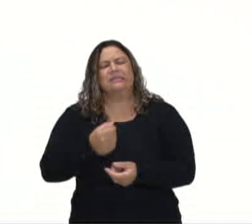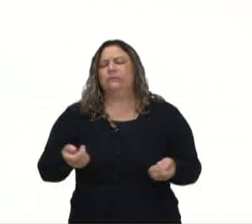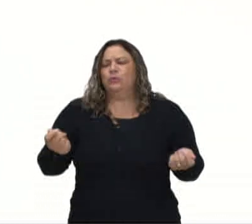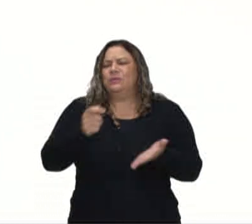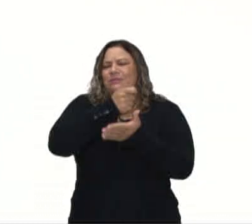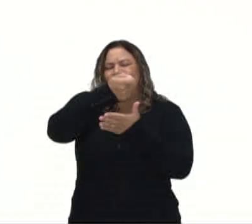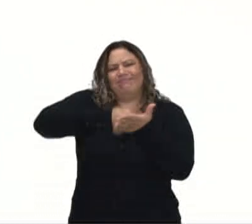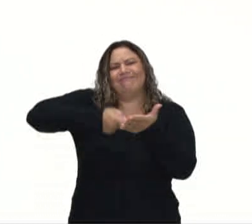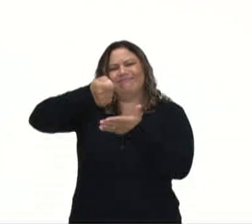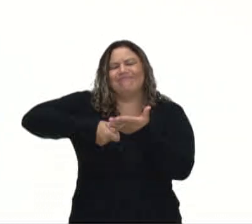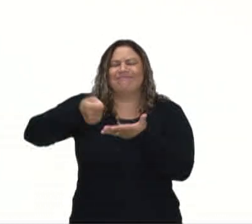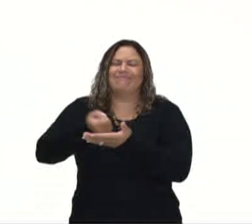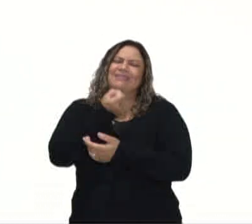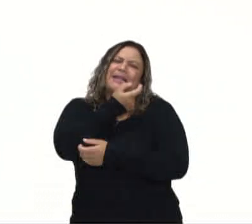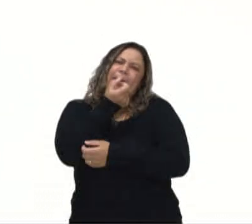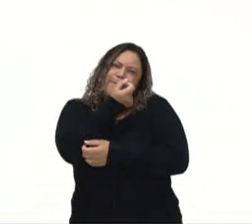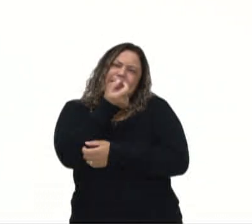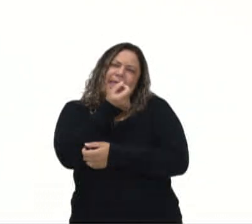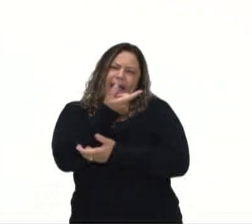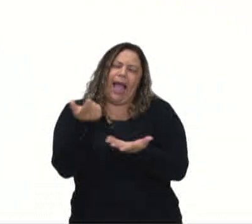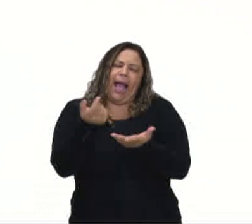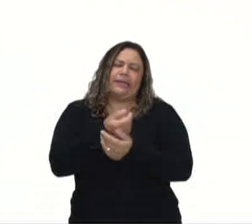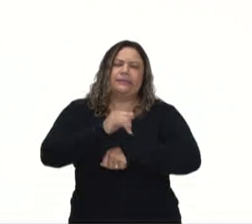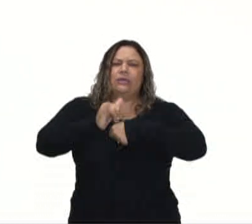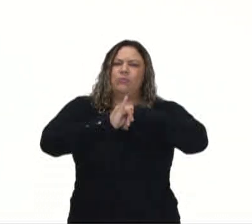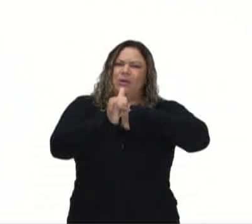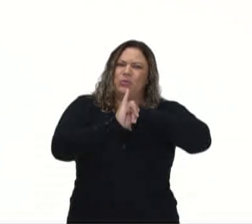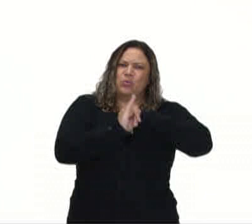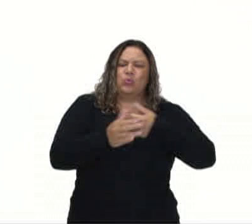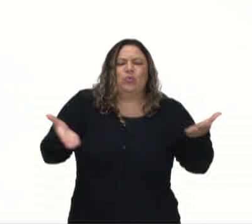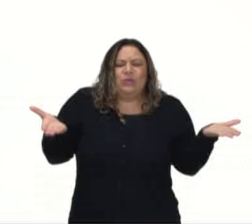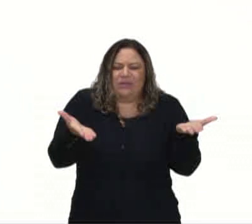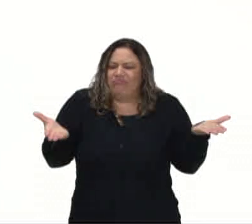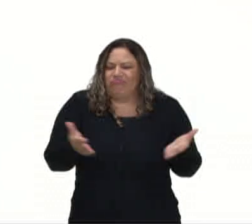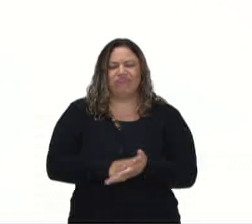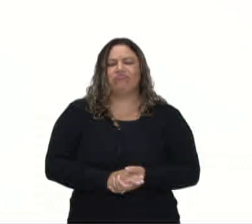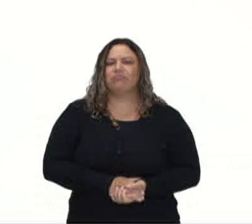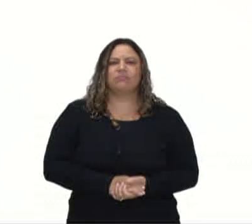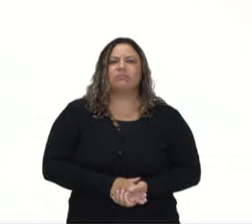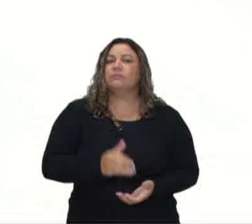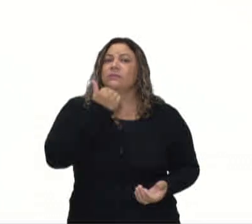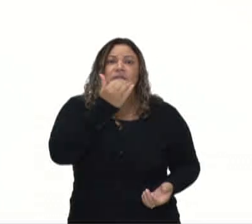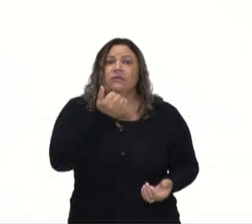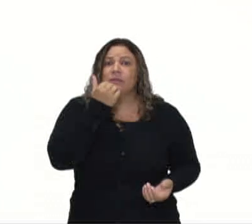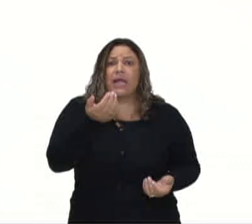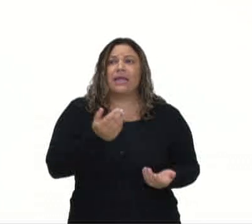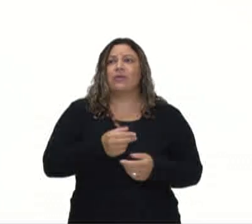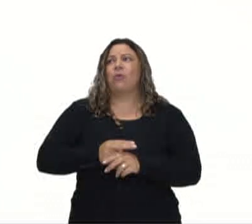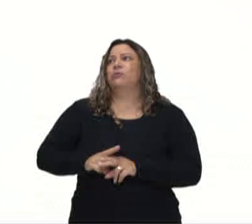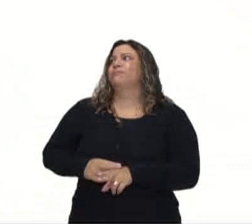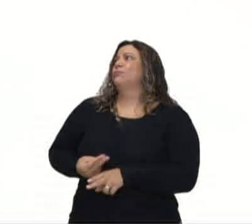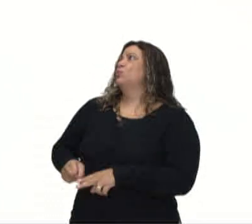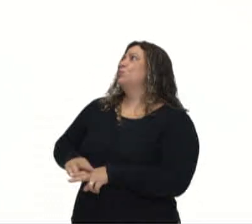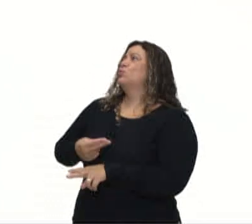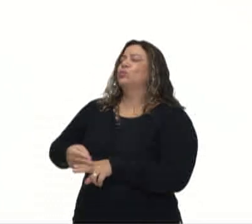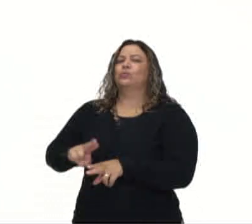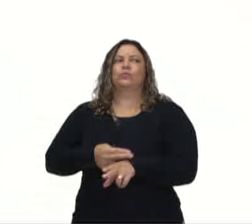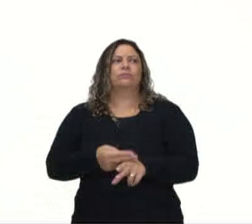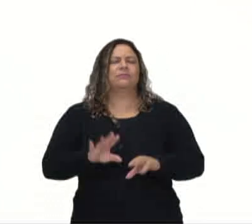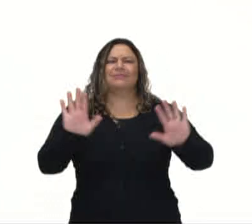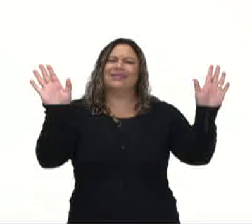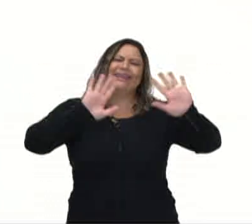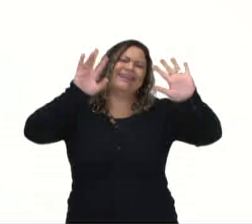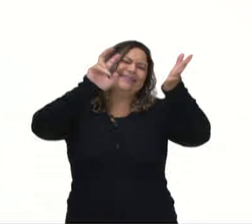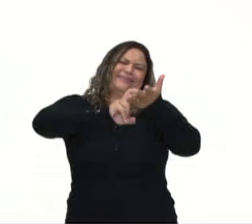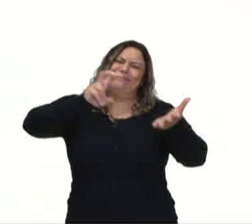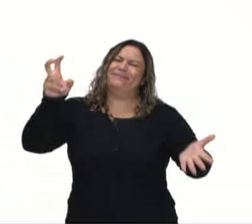crônicazinha divertida hoje. Simplesmente não dá. Não tem como disfarçar. Esta é uma típica manhã